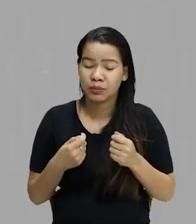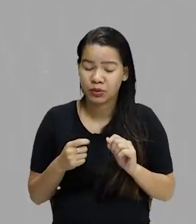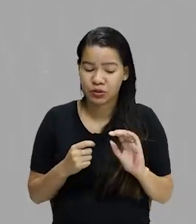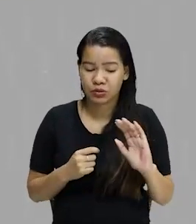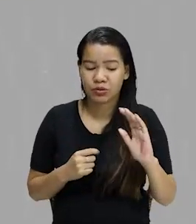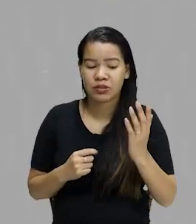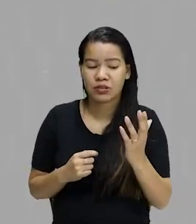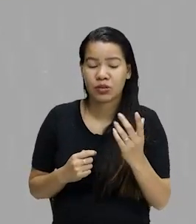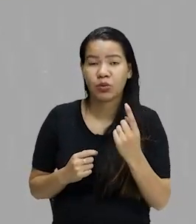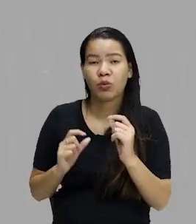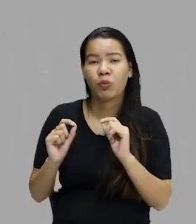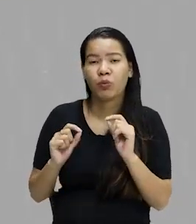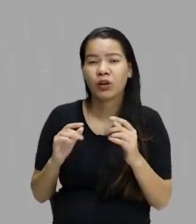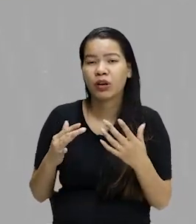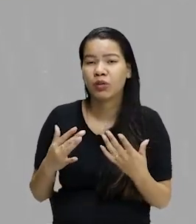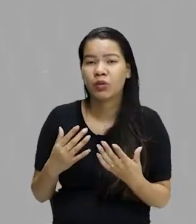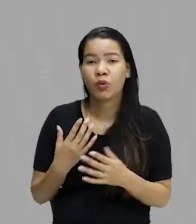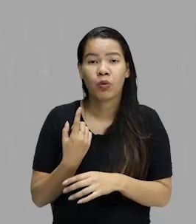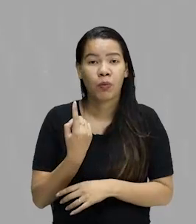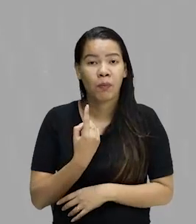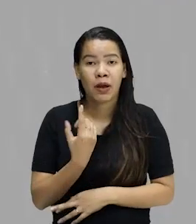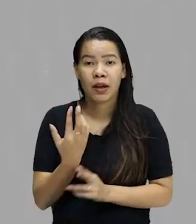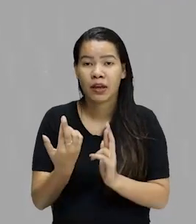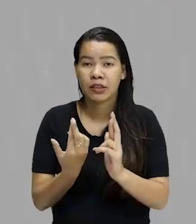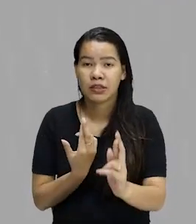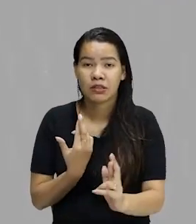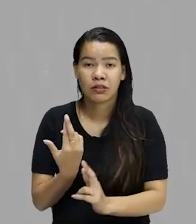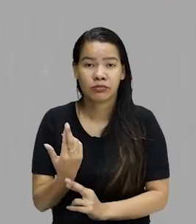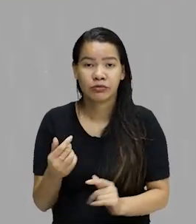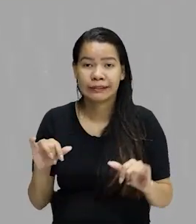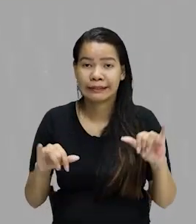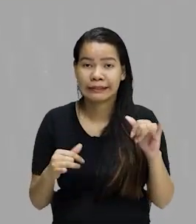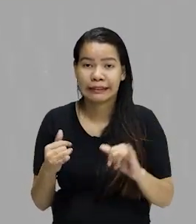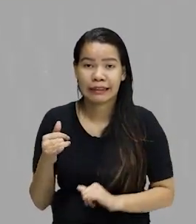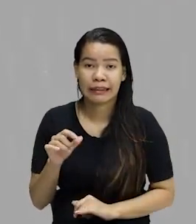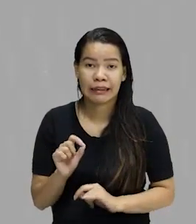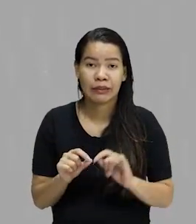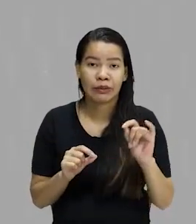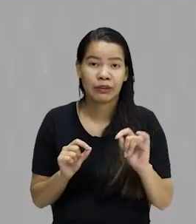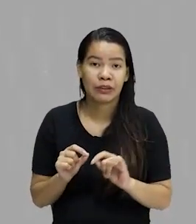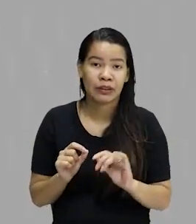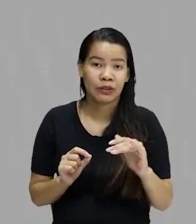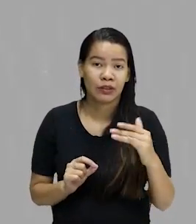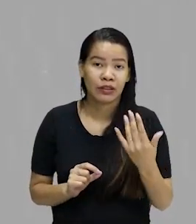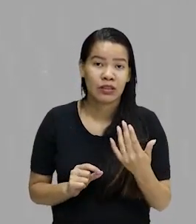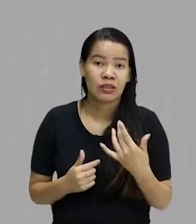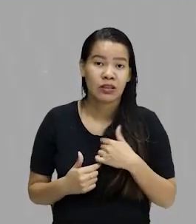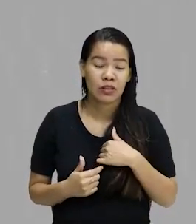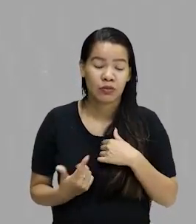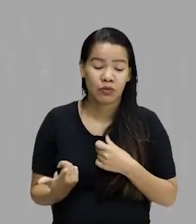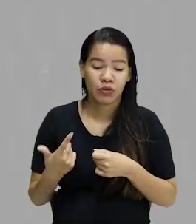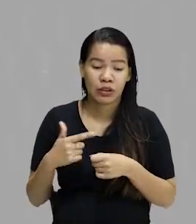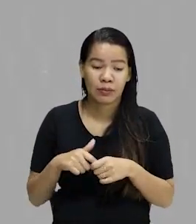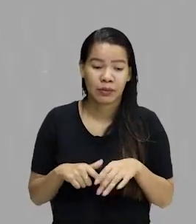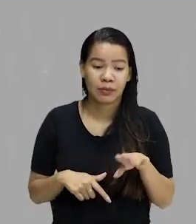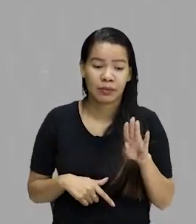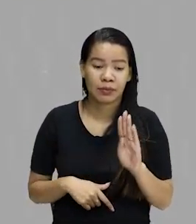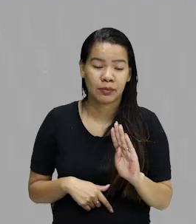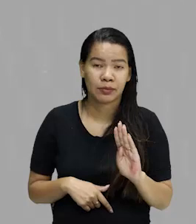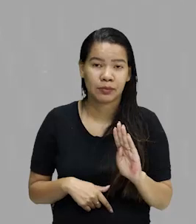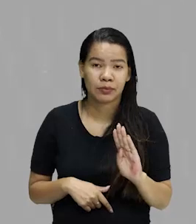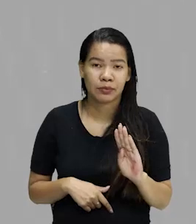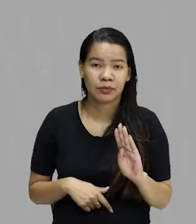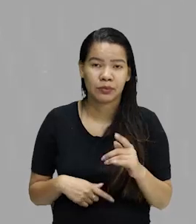uma reação química, né? E o que acontece? E aí eu vou voltar para a letra B, porque a